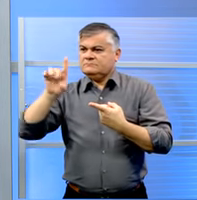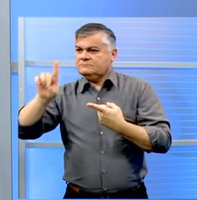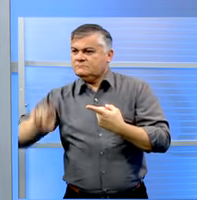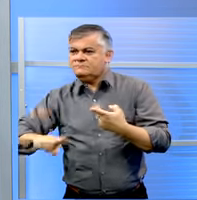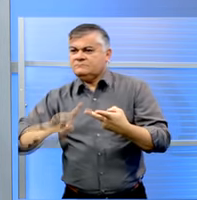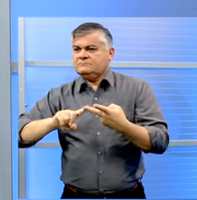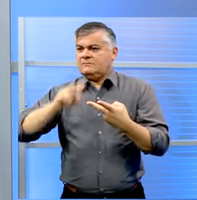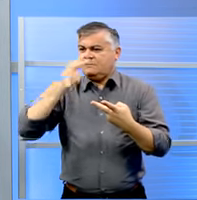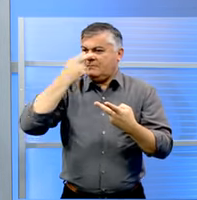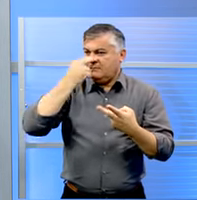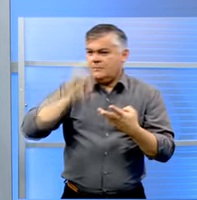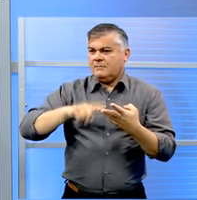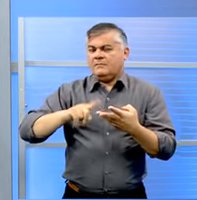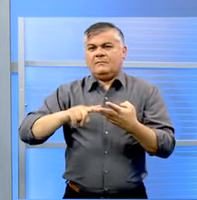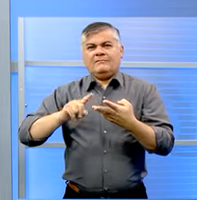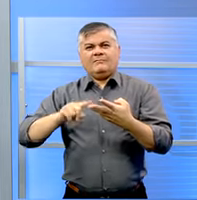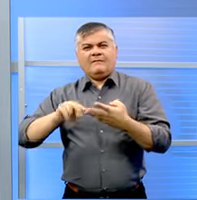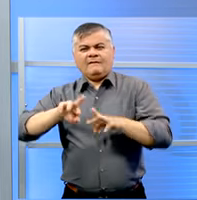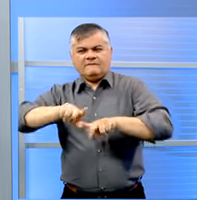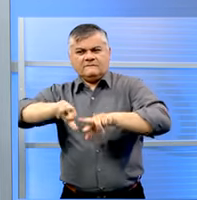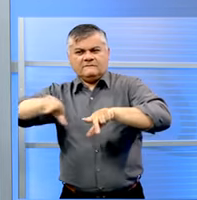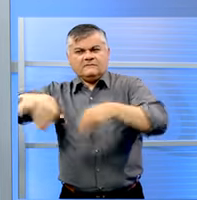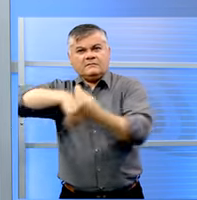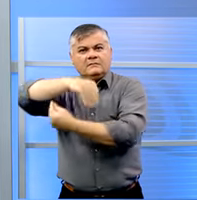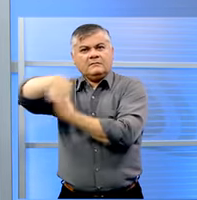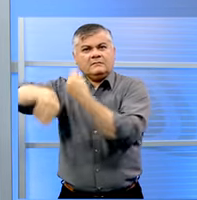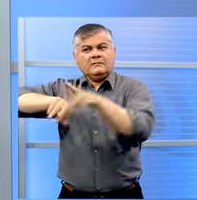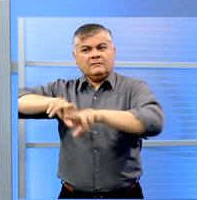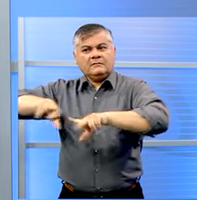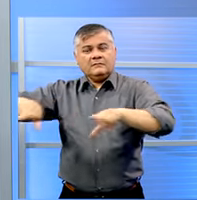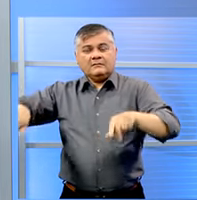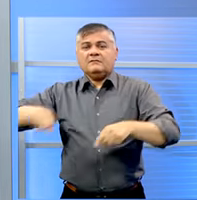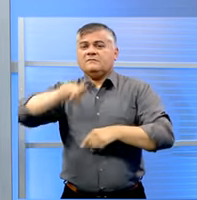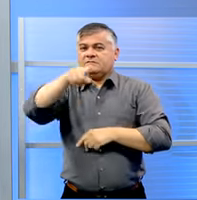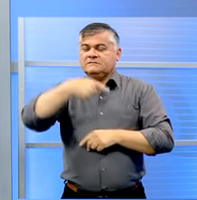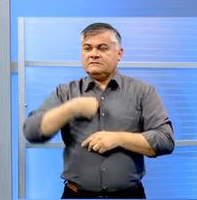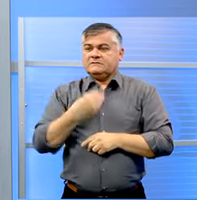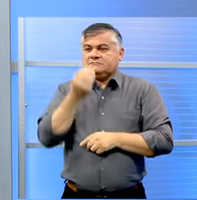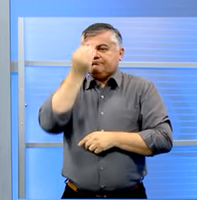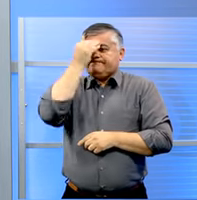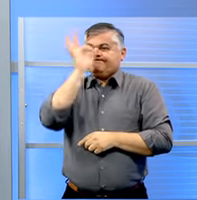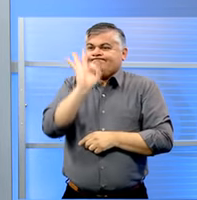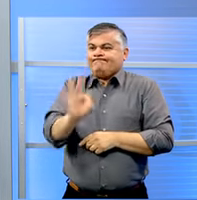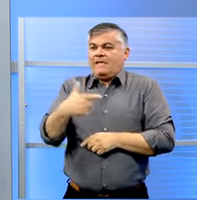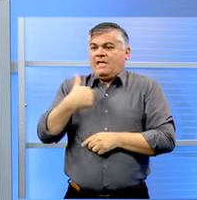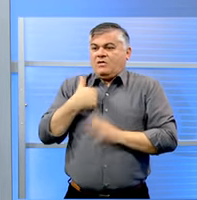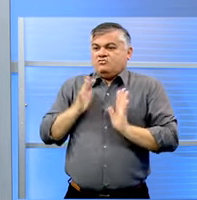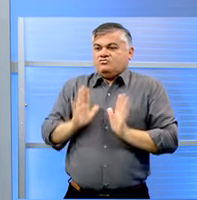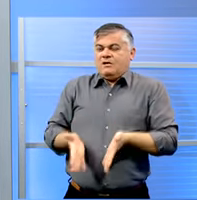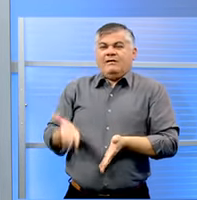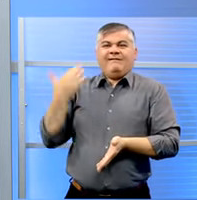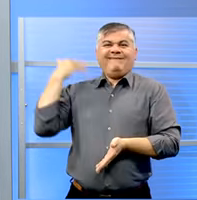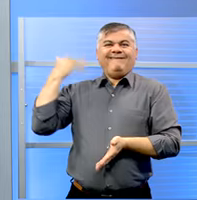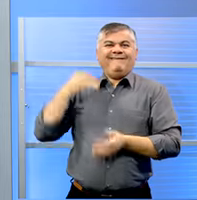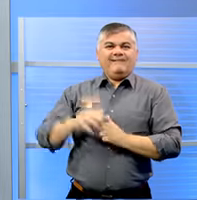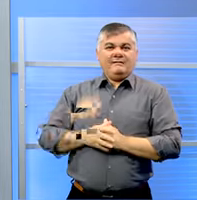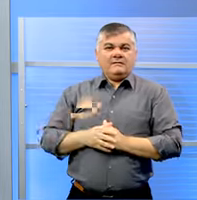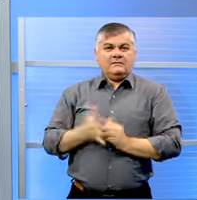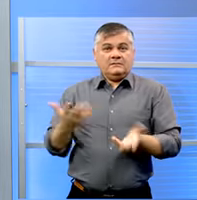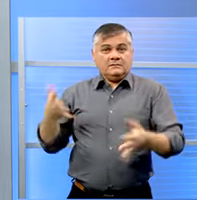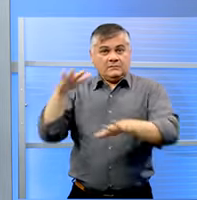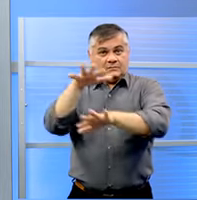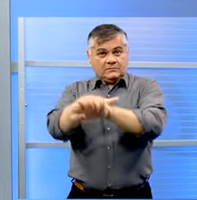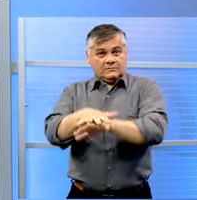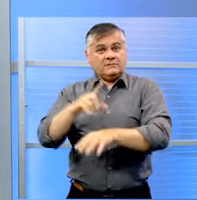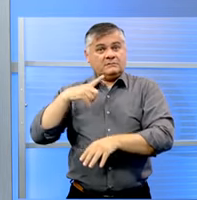você já fez parte dela e que muitas vezes não foi compreendido. É isso que a inclusão vem dizendo. E a inclusão do surdo tem algo de